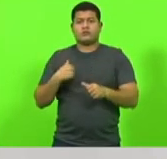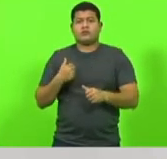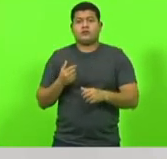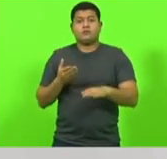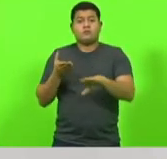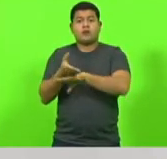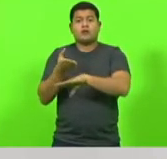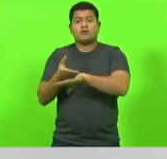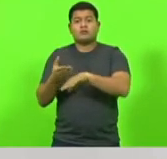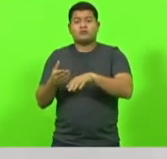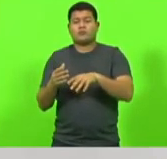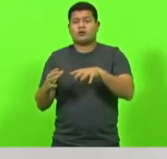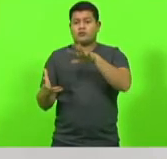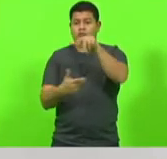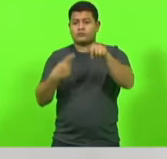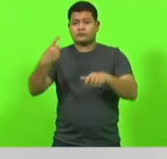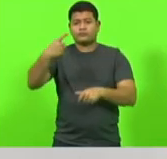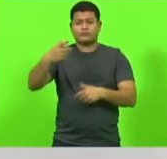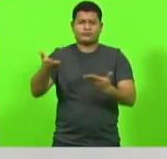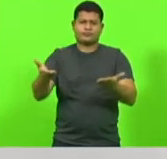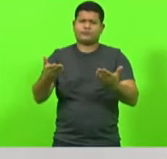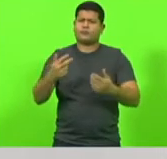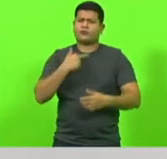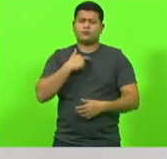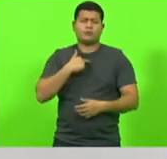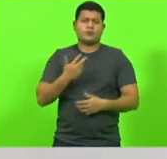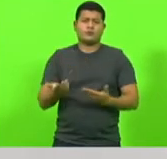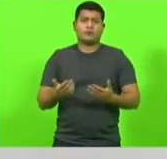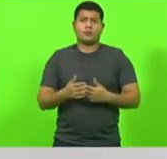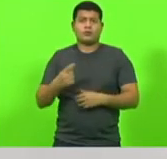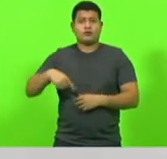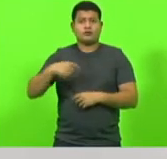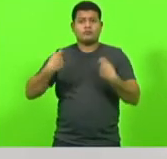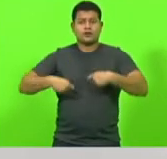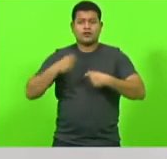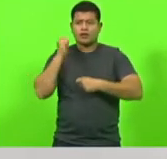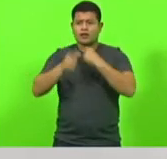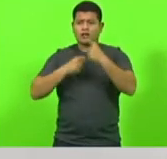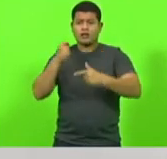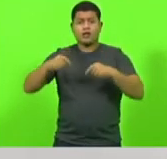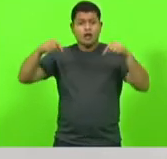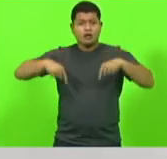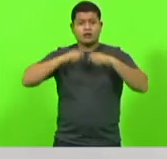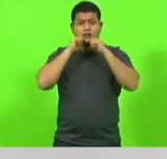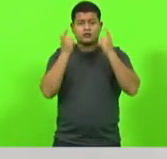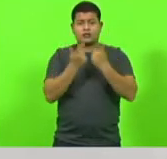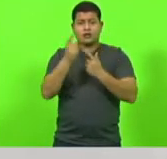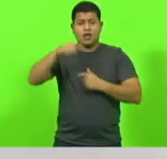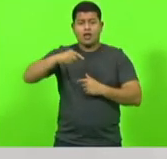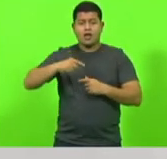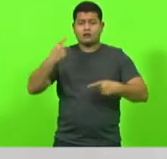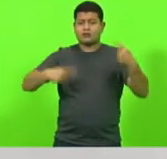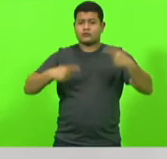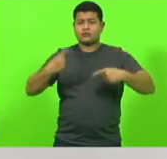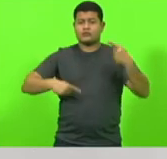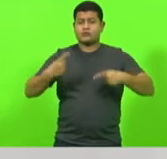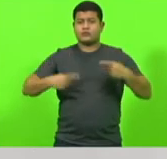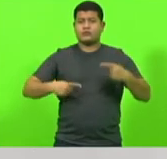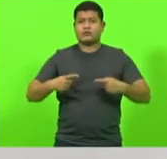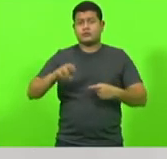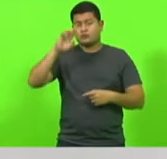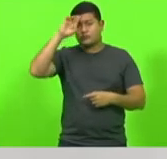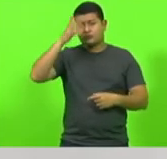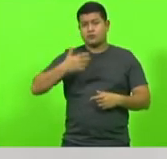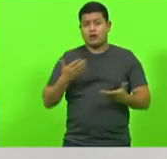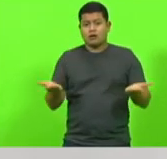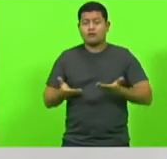Para solucionar essa questão, porque nós temos que criticar, e essa casa é o lugar para discutir soluções também, eu estou protocolando